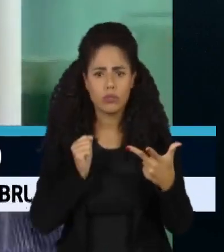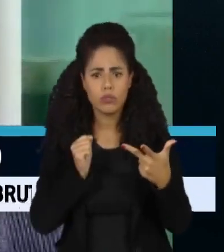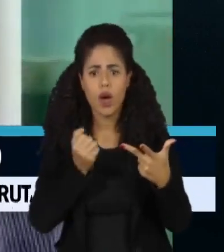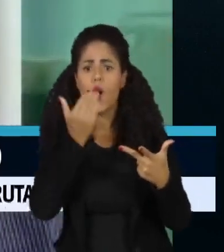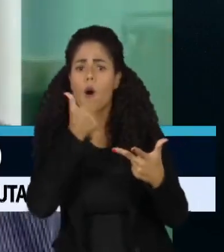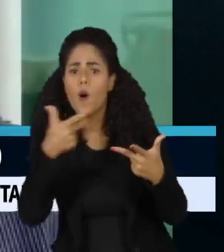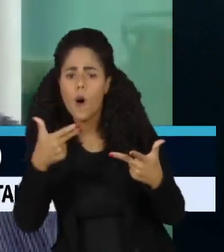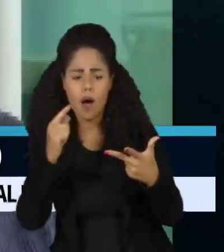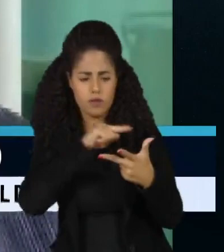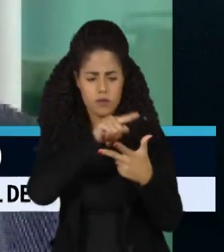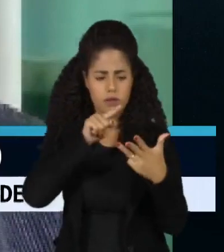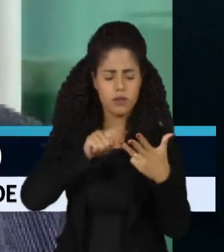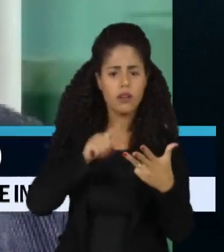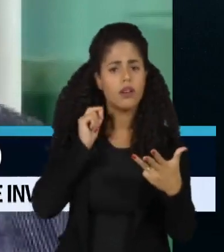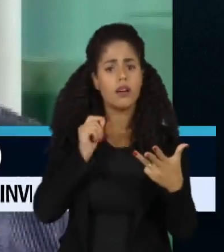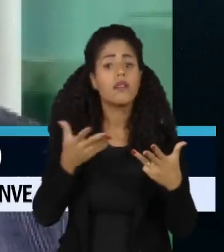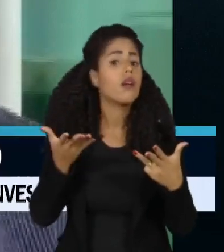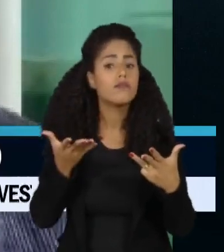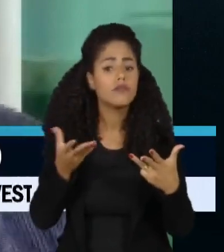recursos materiais, tiveram